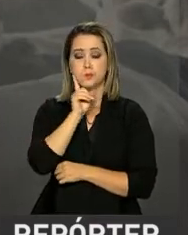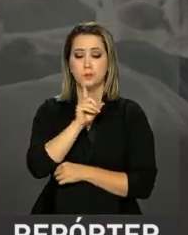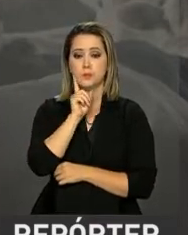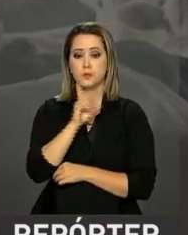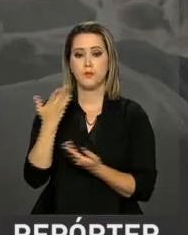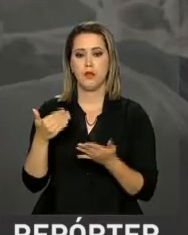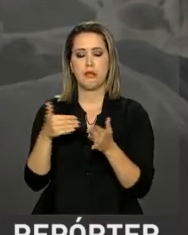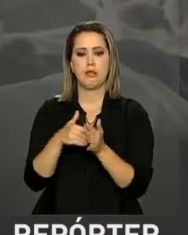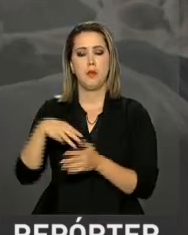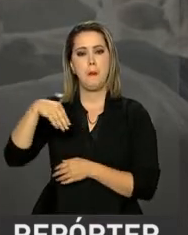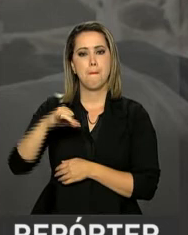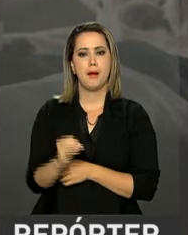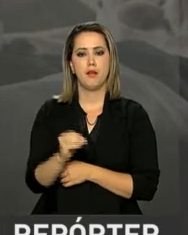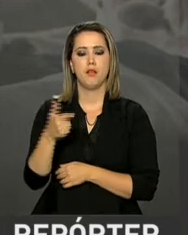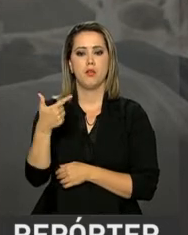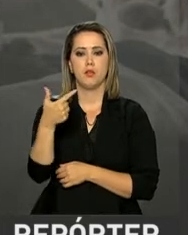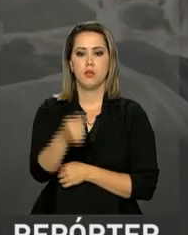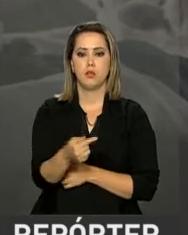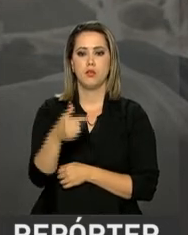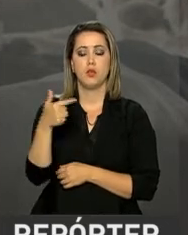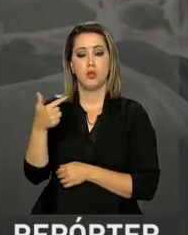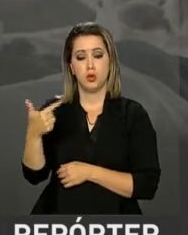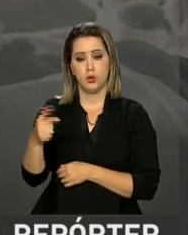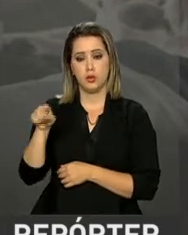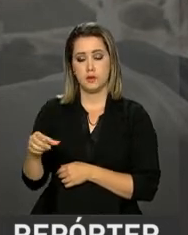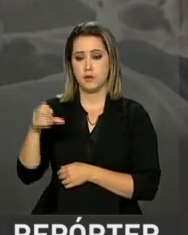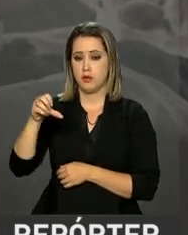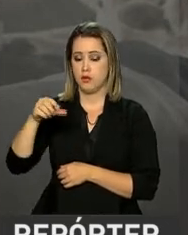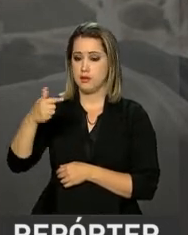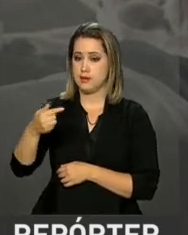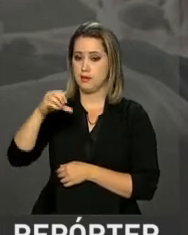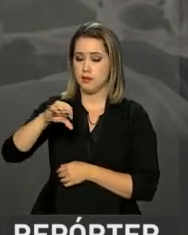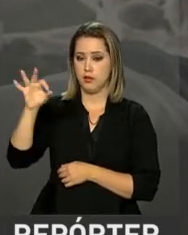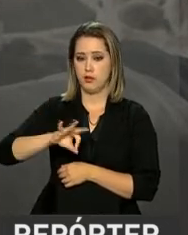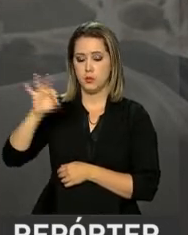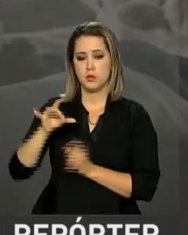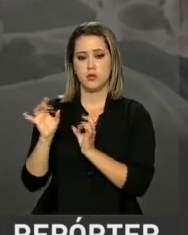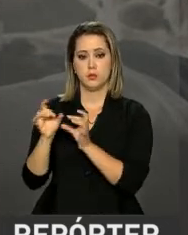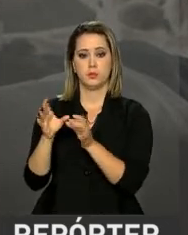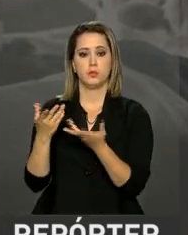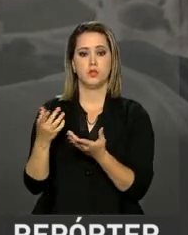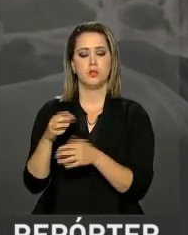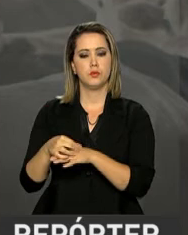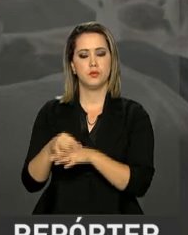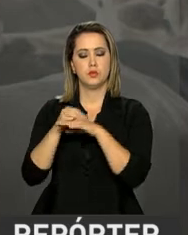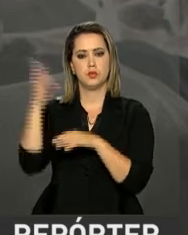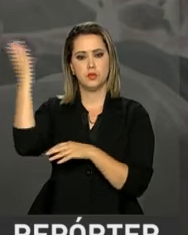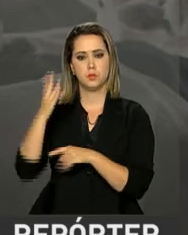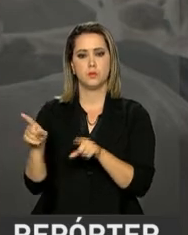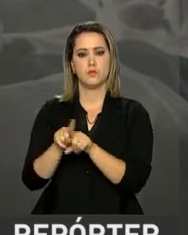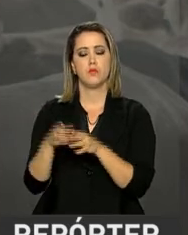unidos até maio de 2016 sete 2,79 por cento das vendas de carne bovina in natura do brasil